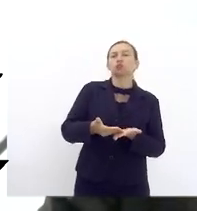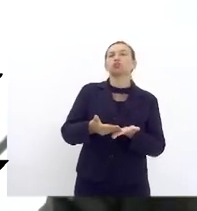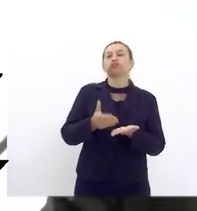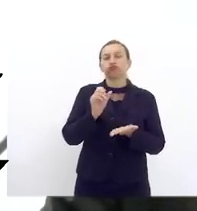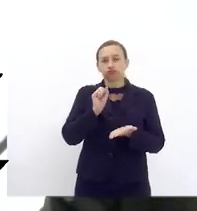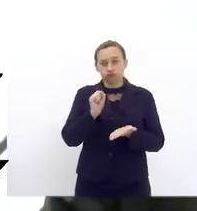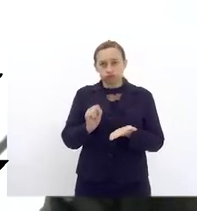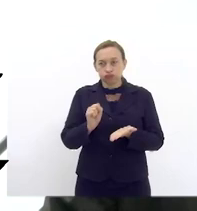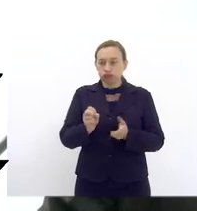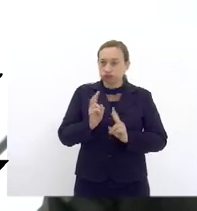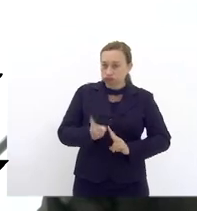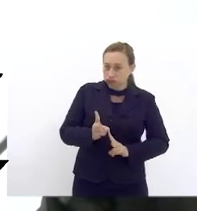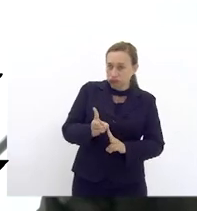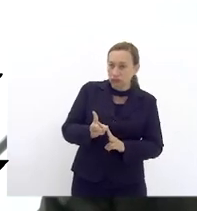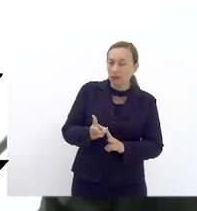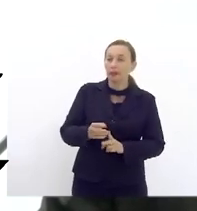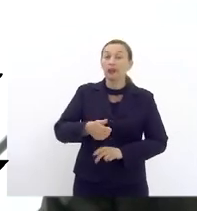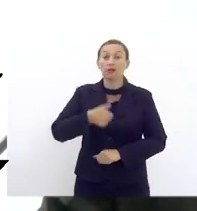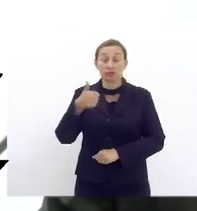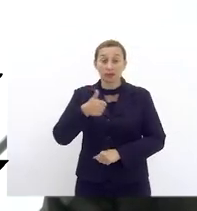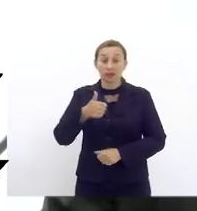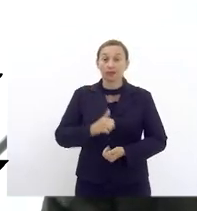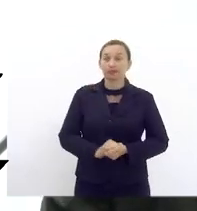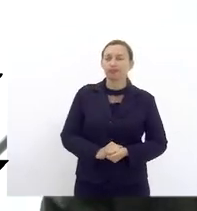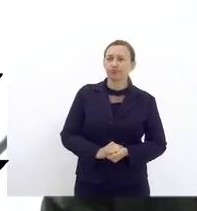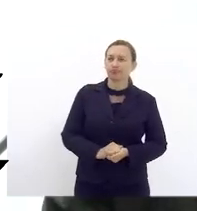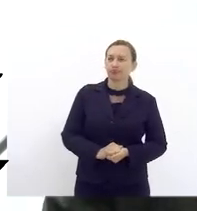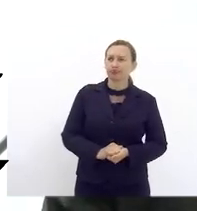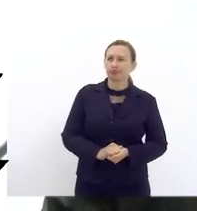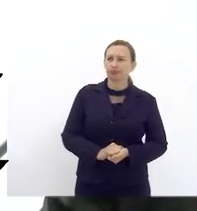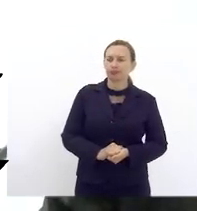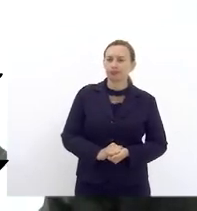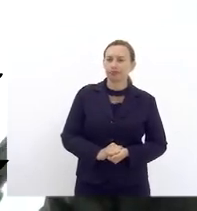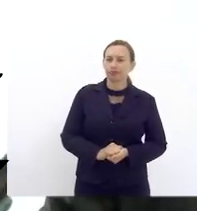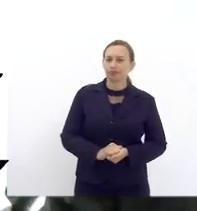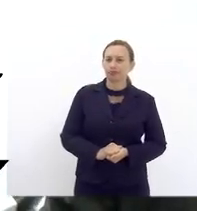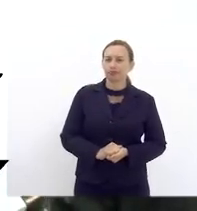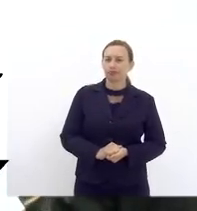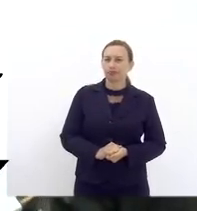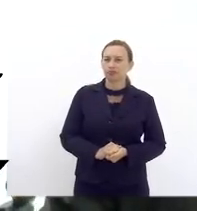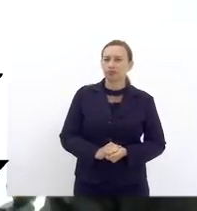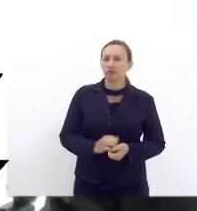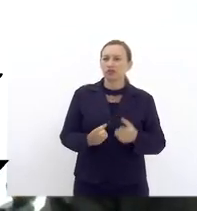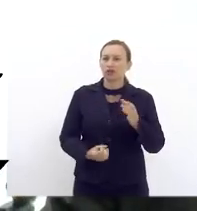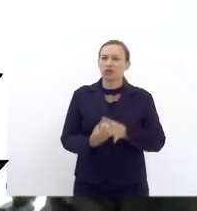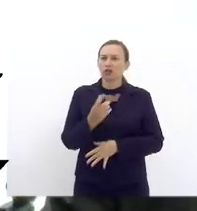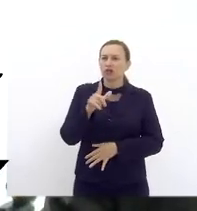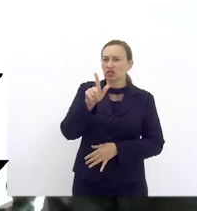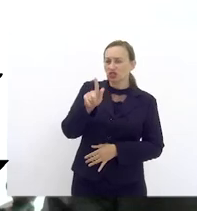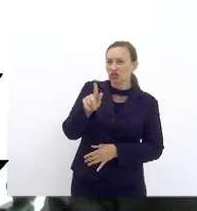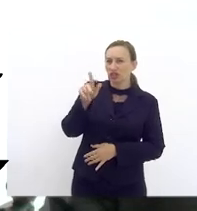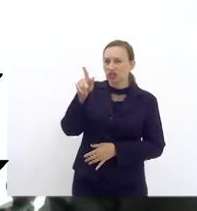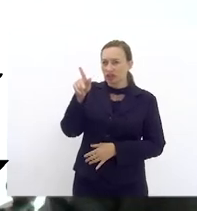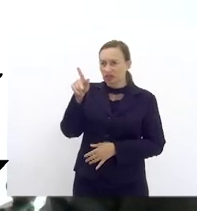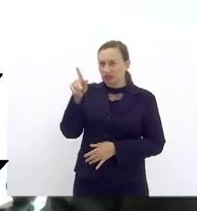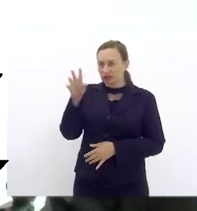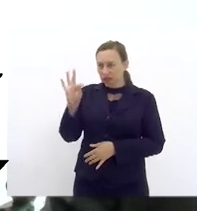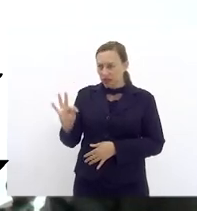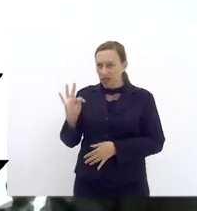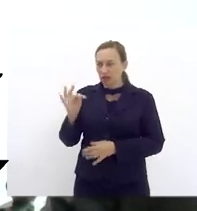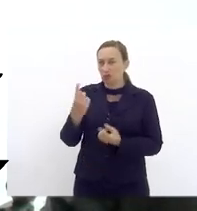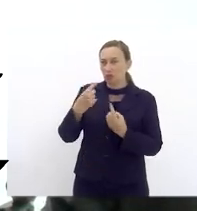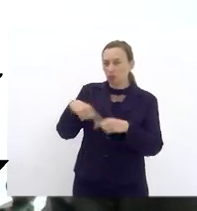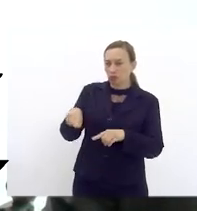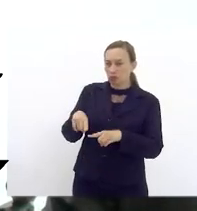possa estar dando sequência primeira deles construção de um GT de combate ao racismo religioso